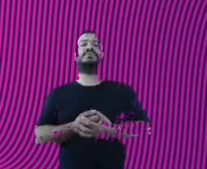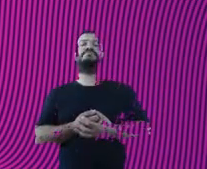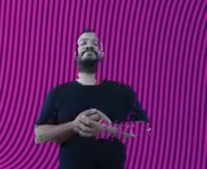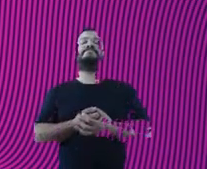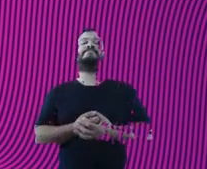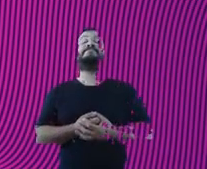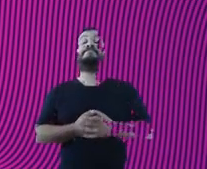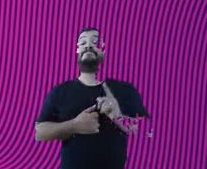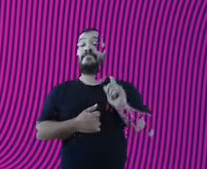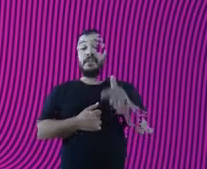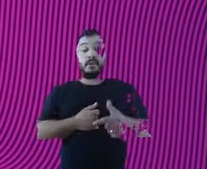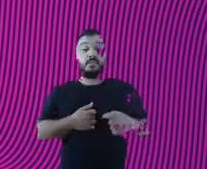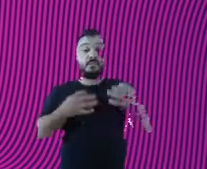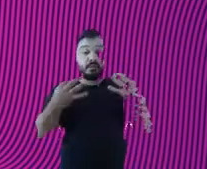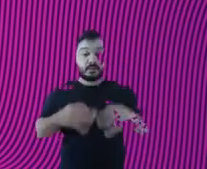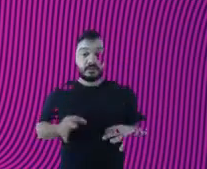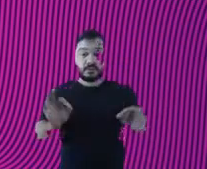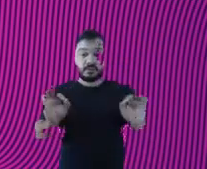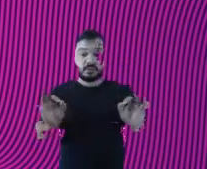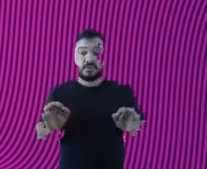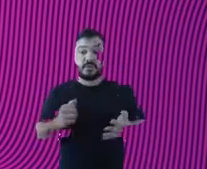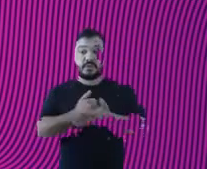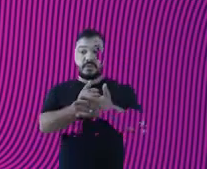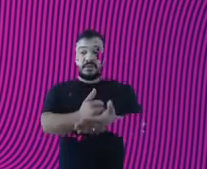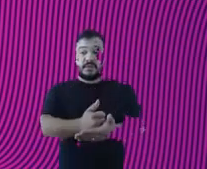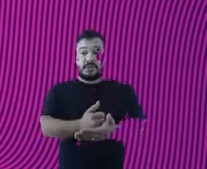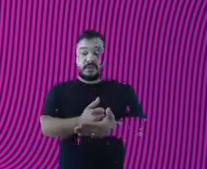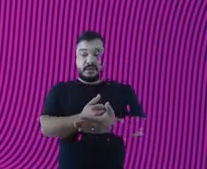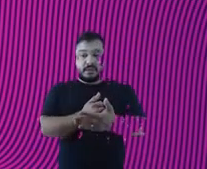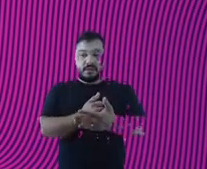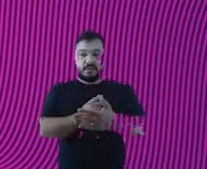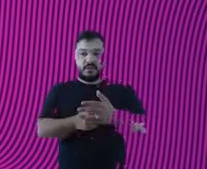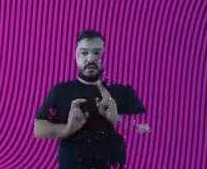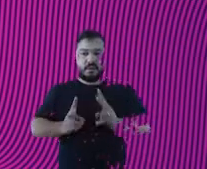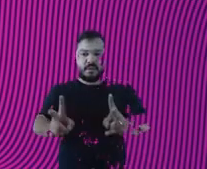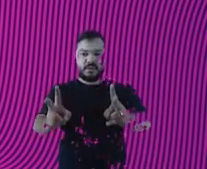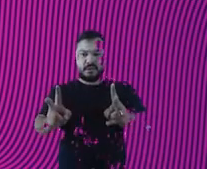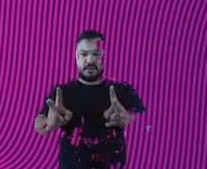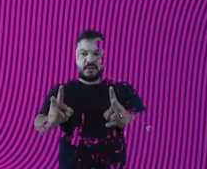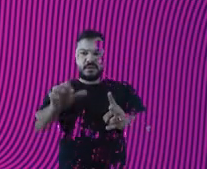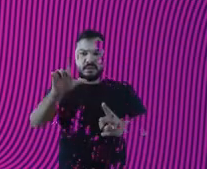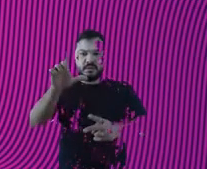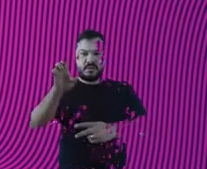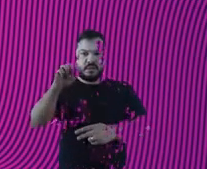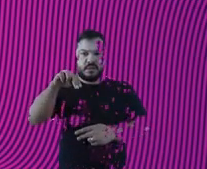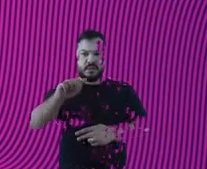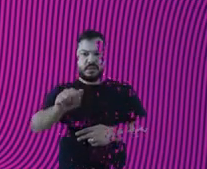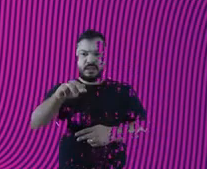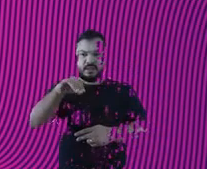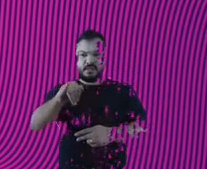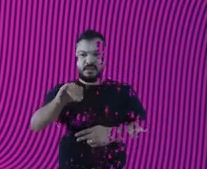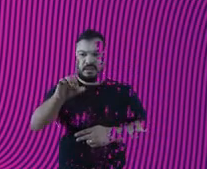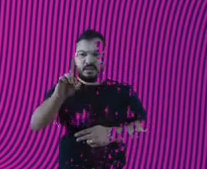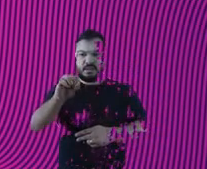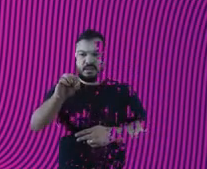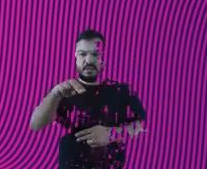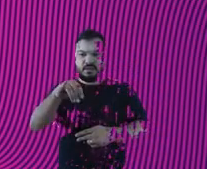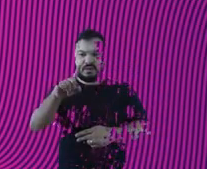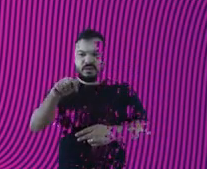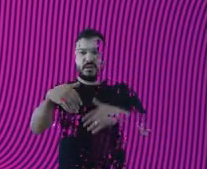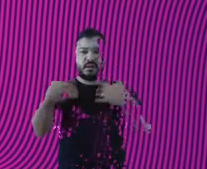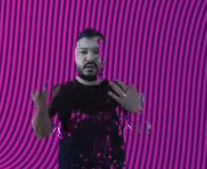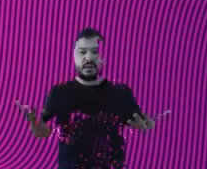Depois, sem dúvida, seguindo aí com a manutenção com lenalidomida, né? Então, vamos dizer,